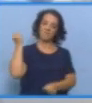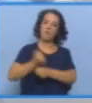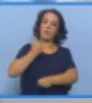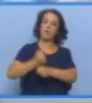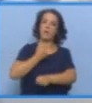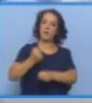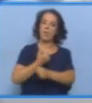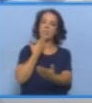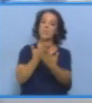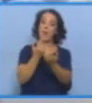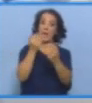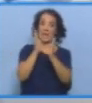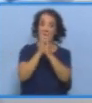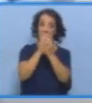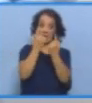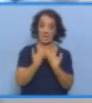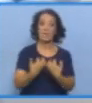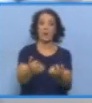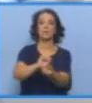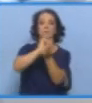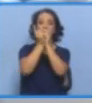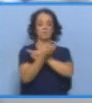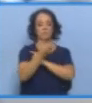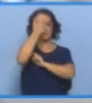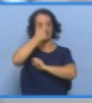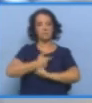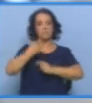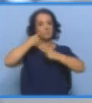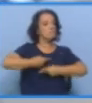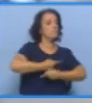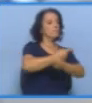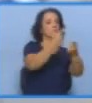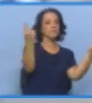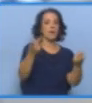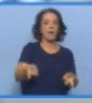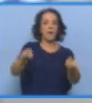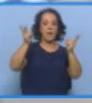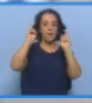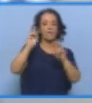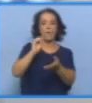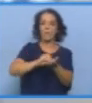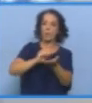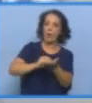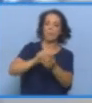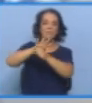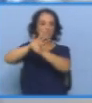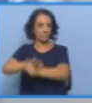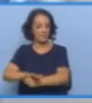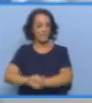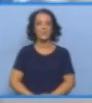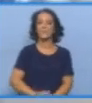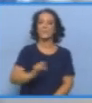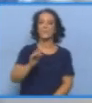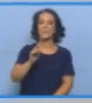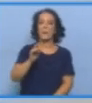te faça padre, e a Igreja devolve-te ao mundo operário para aí anunciares a boa nova da libertação aos pobres e aos oprimidos. Padre Constantino Alves